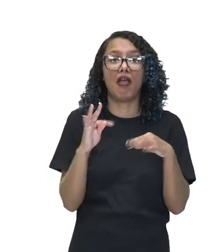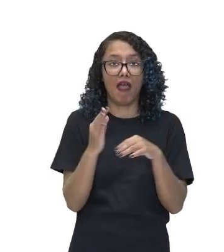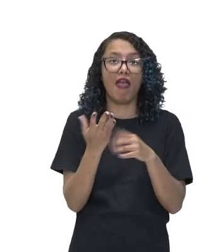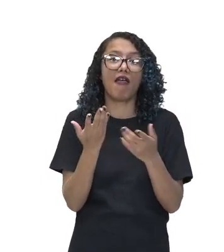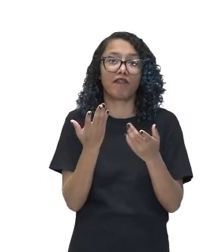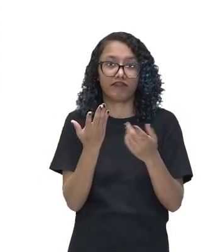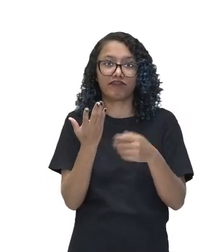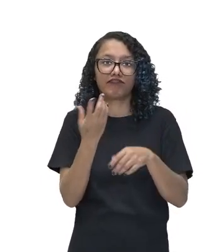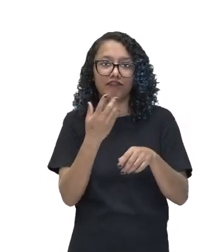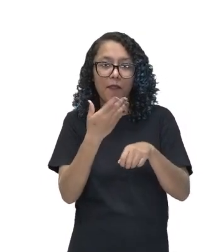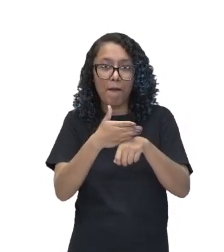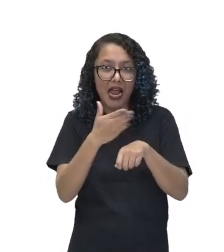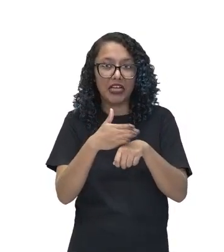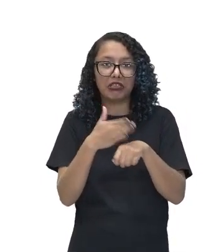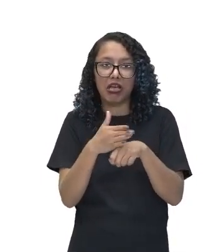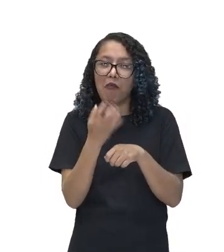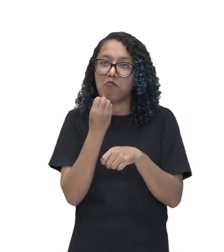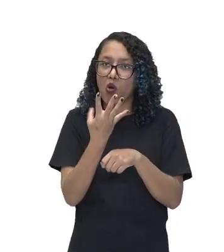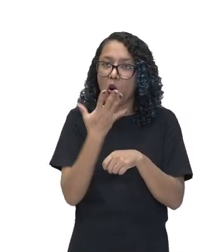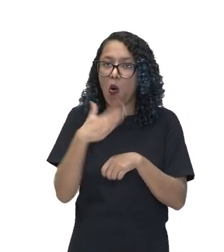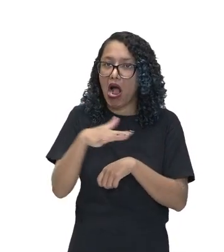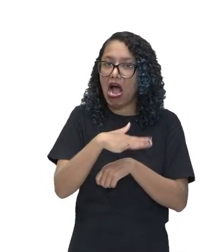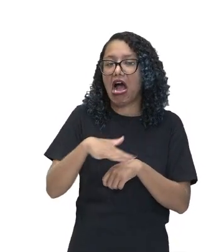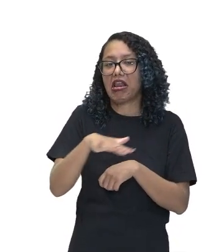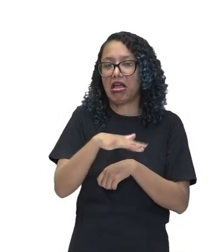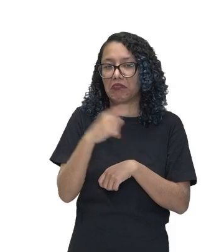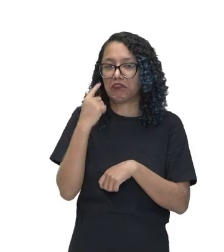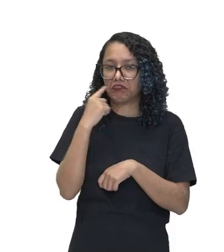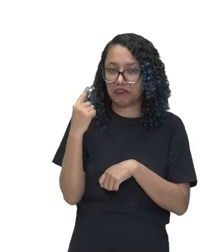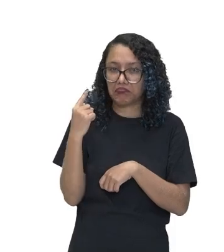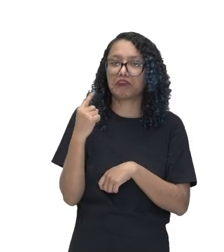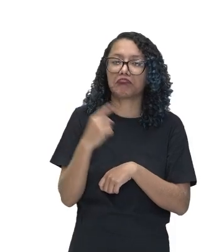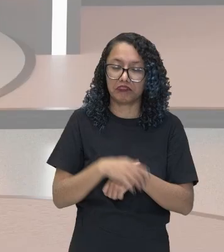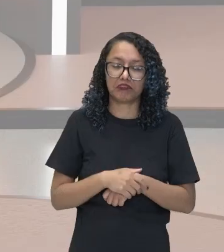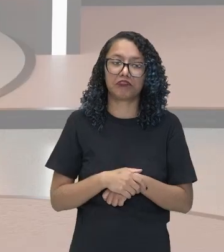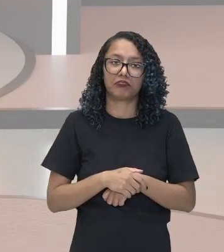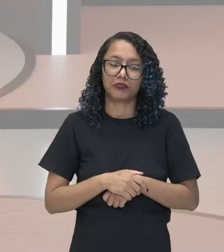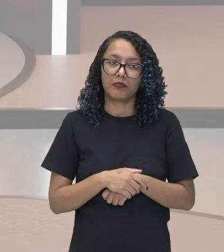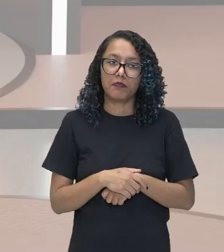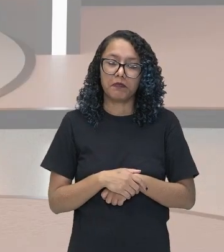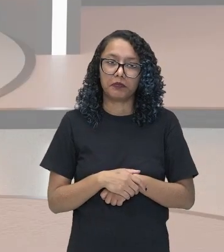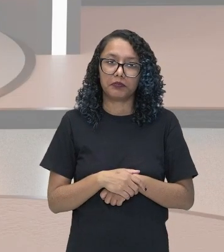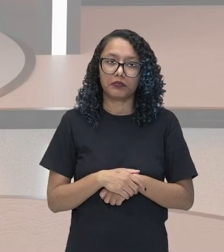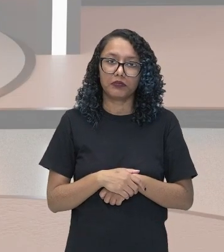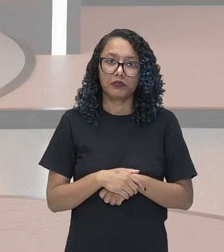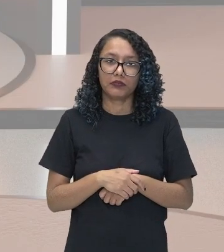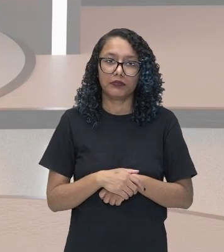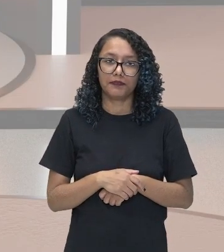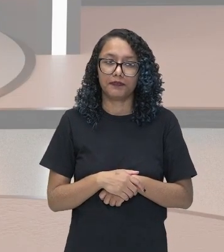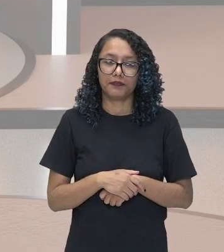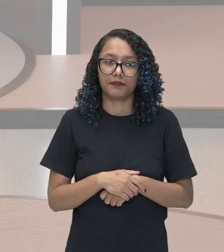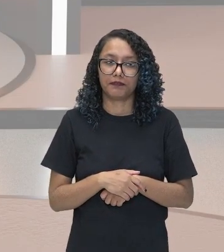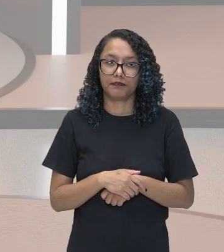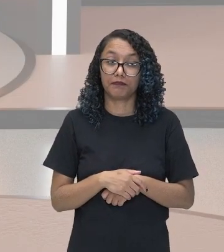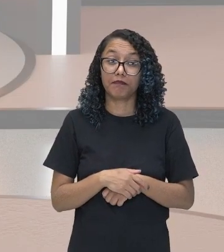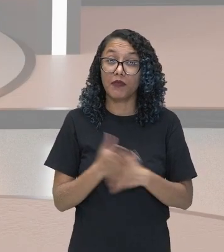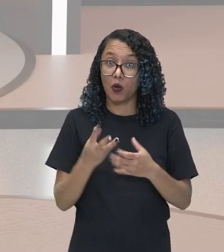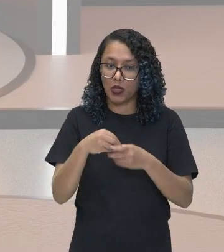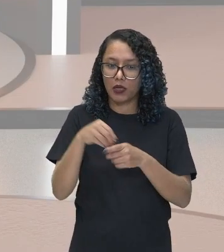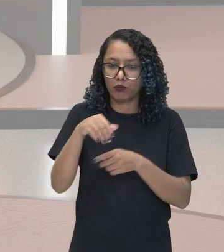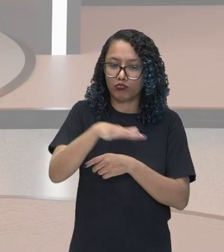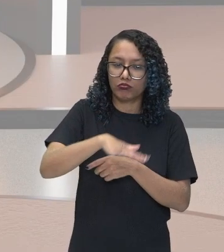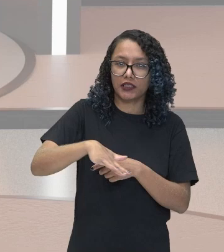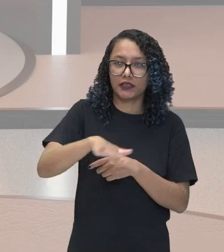nessa região da Patagônia. E aí nós temos, né, nessa área, nesse território,